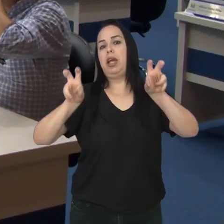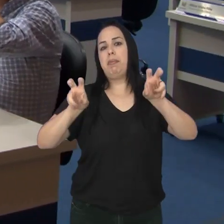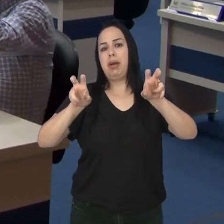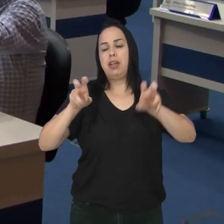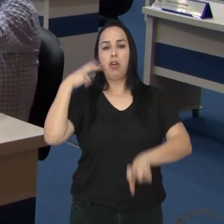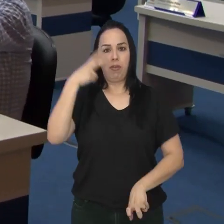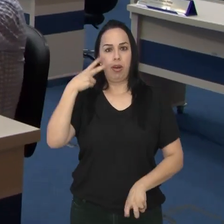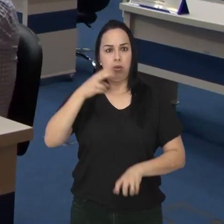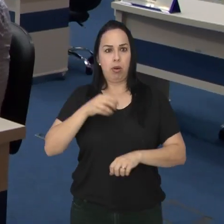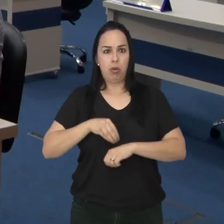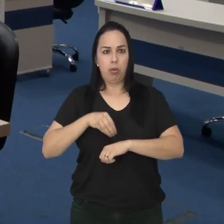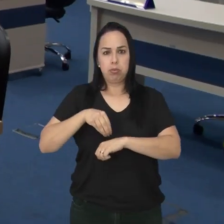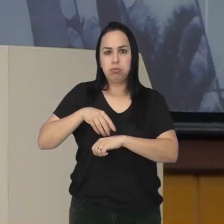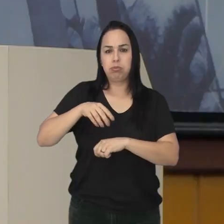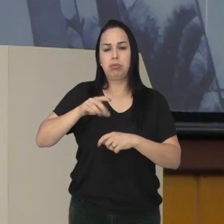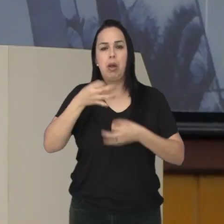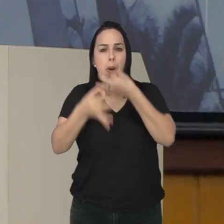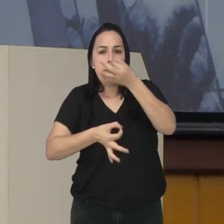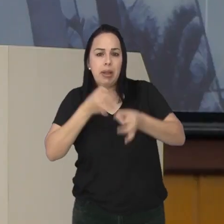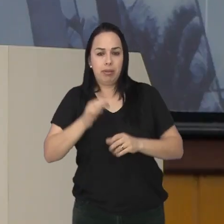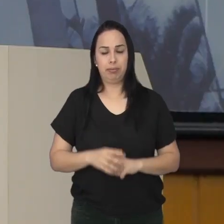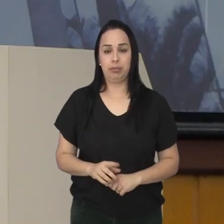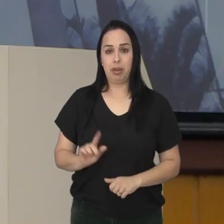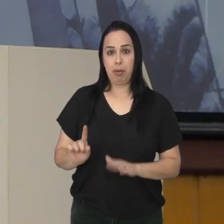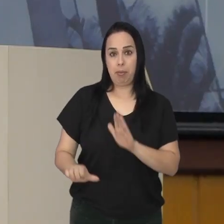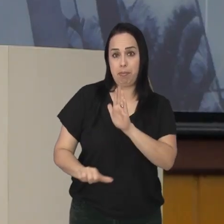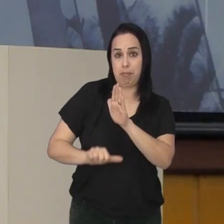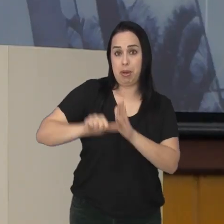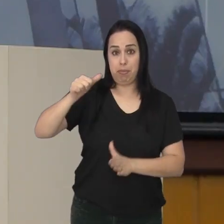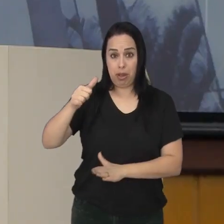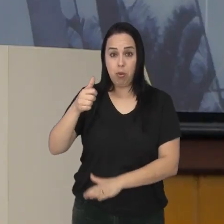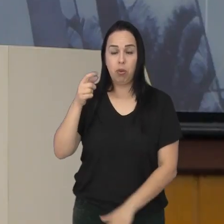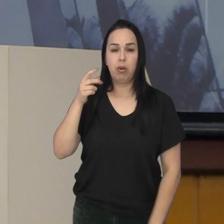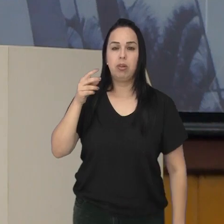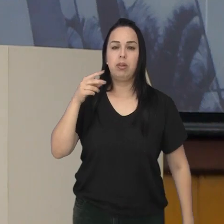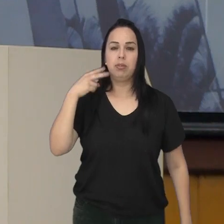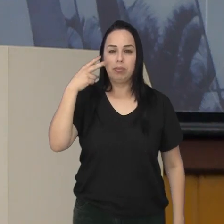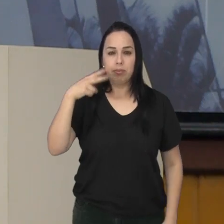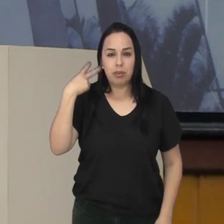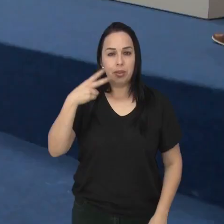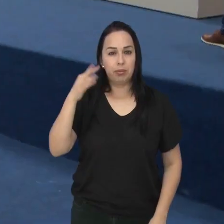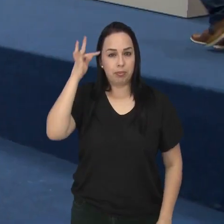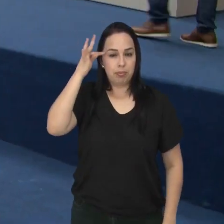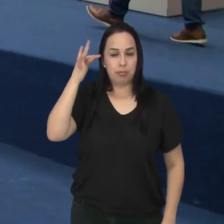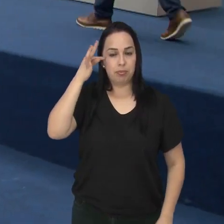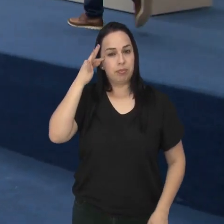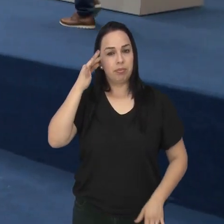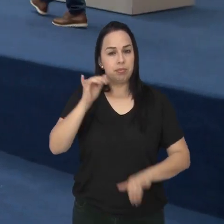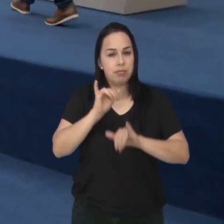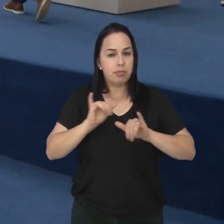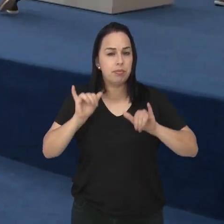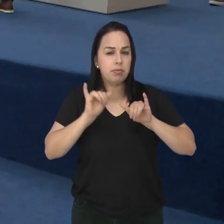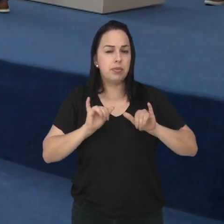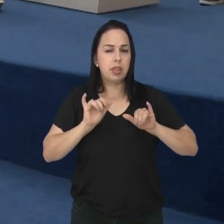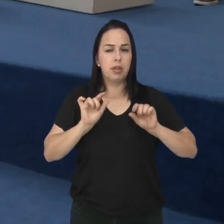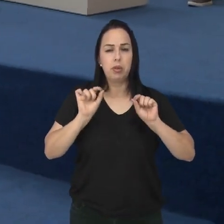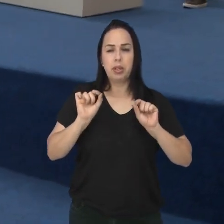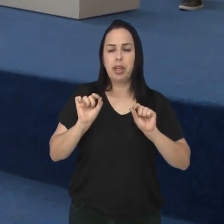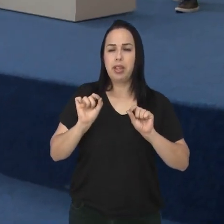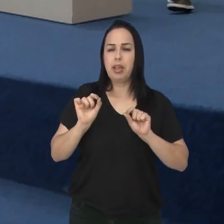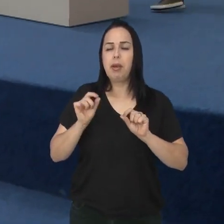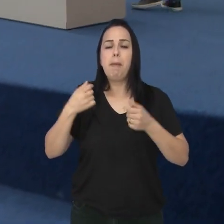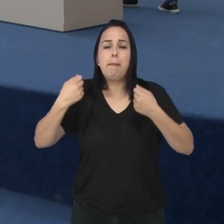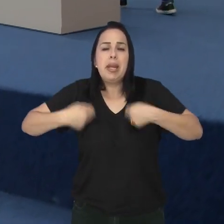temas abordados pelos vereadores. O primeiro orador, o vereador Tomás Henrique, defendeu a necessidade de uma análise crítica